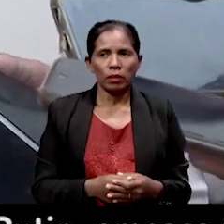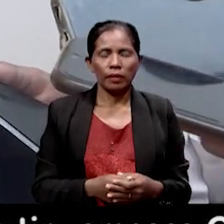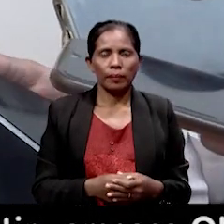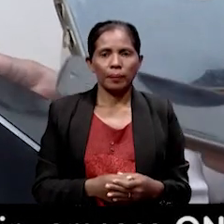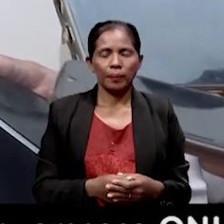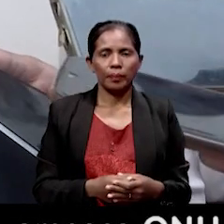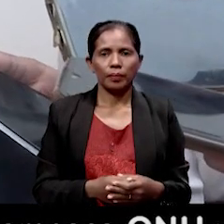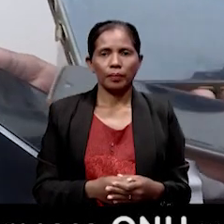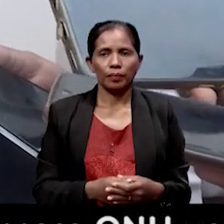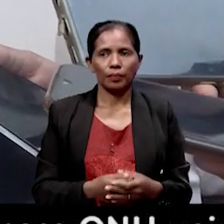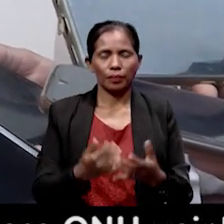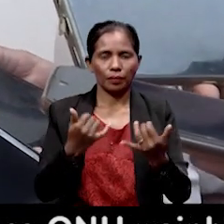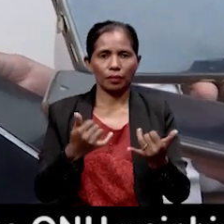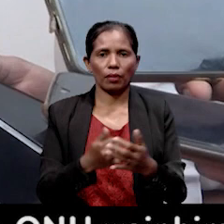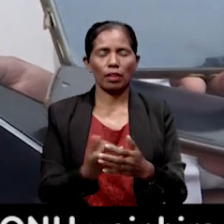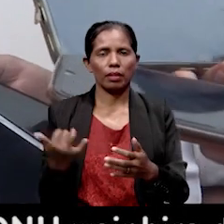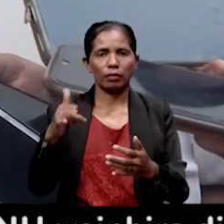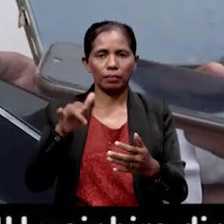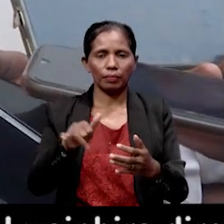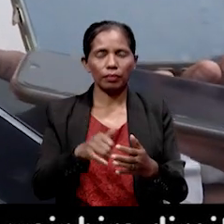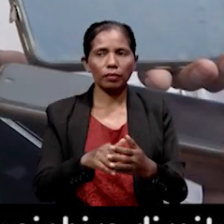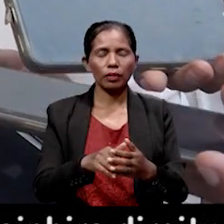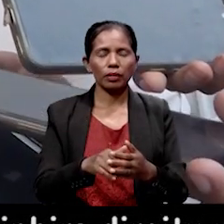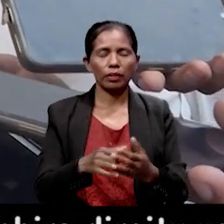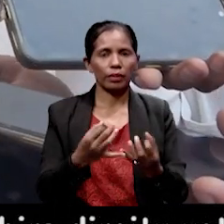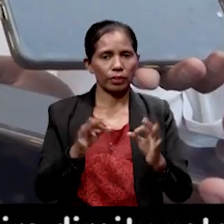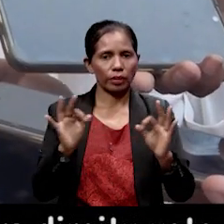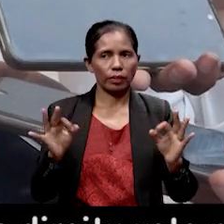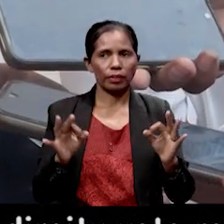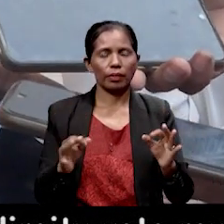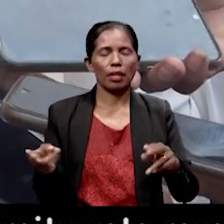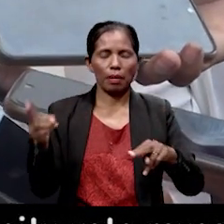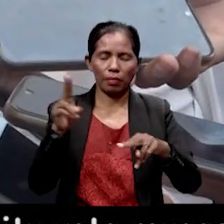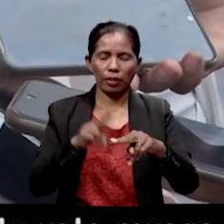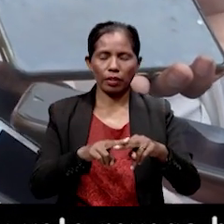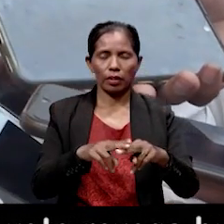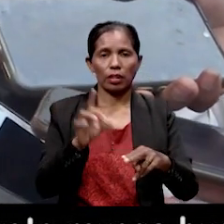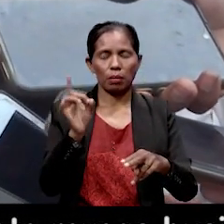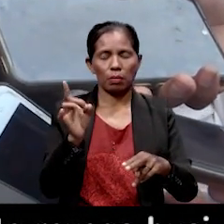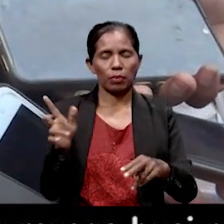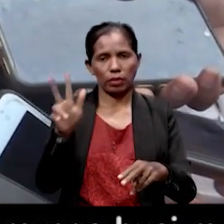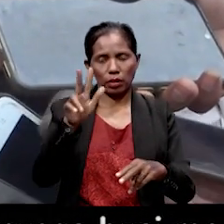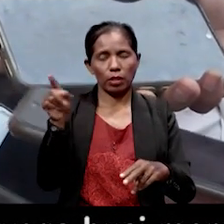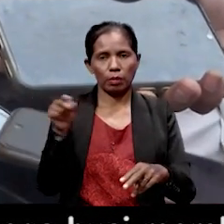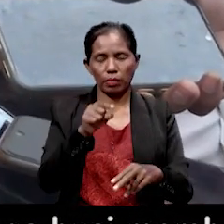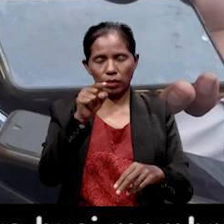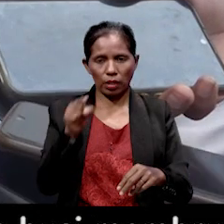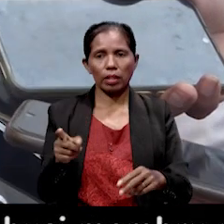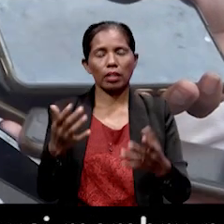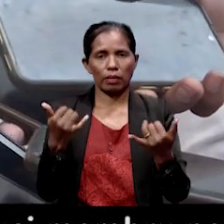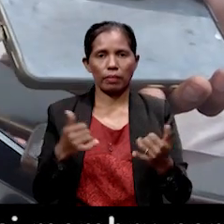né né saída processo autônomo né be aumenta todo 83% agora ida